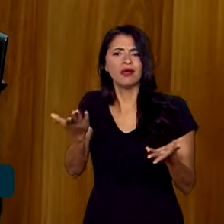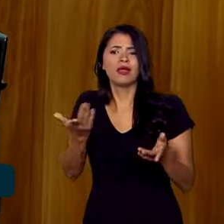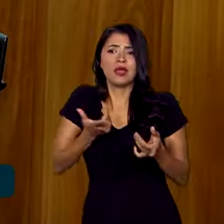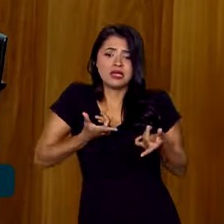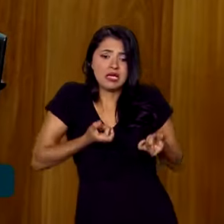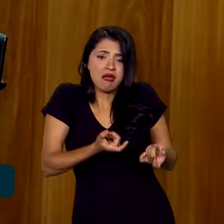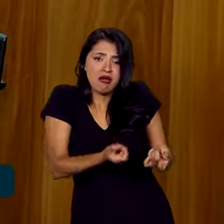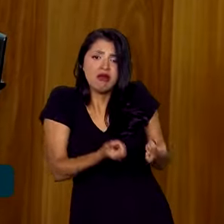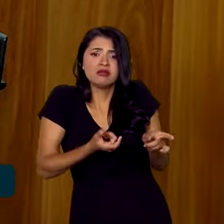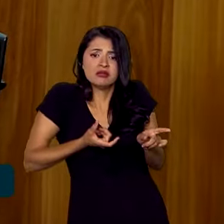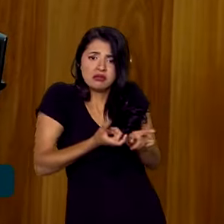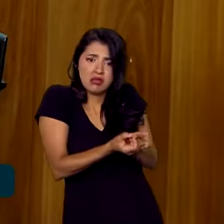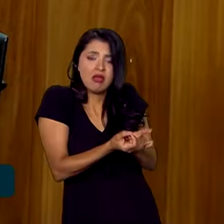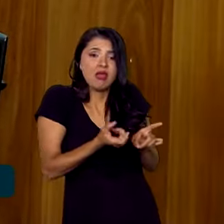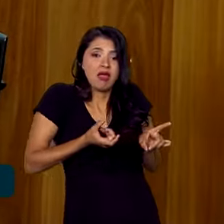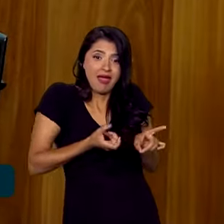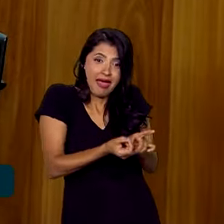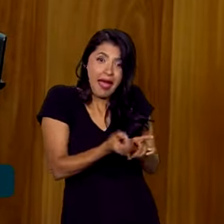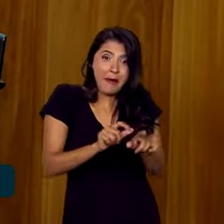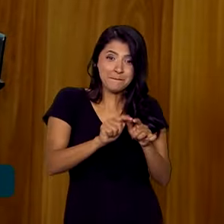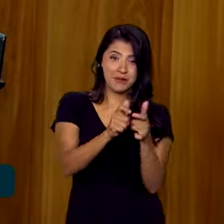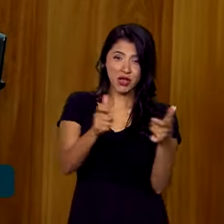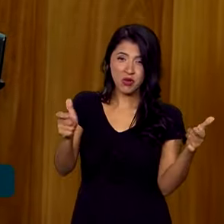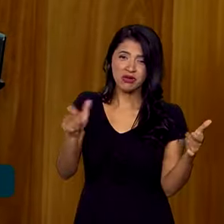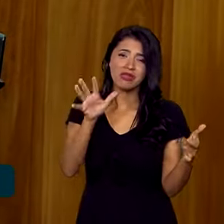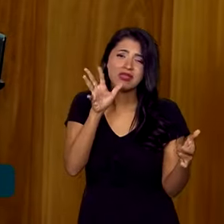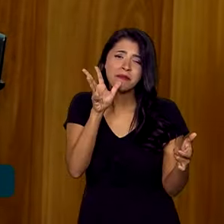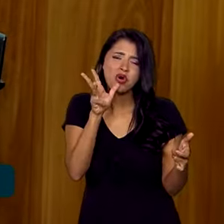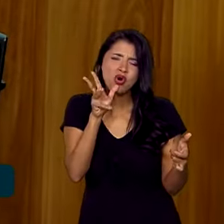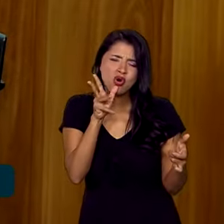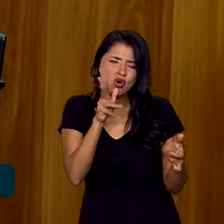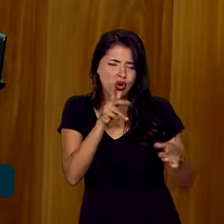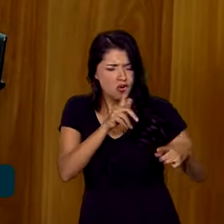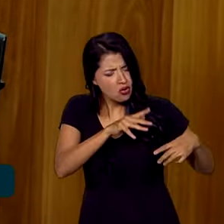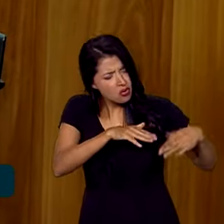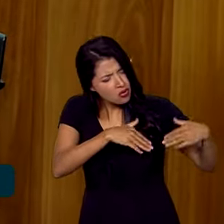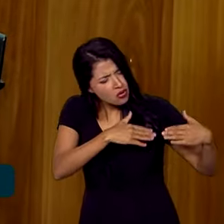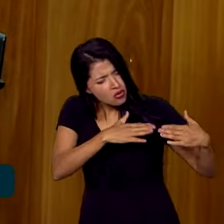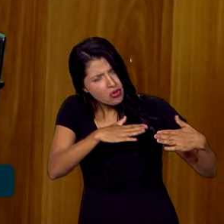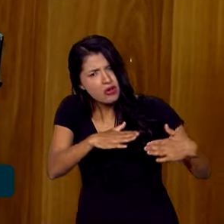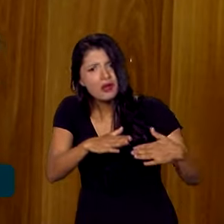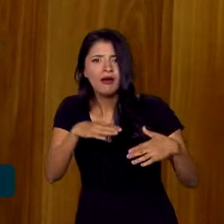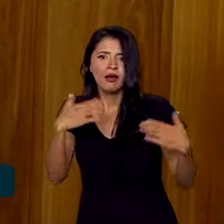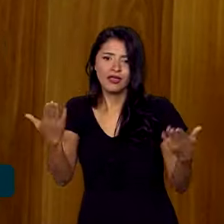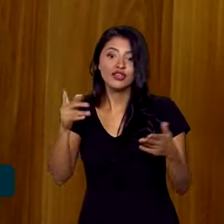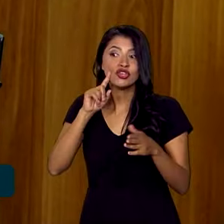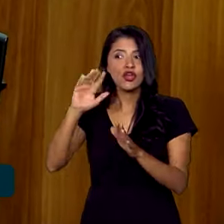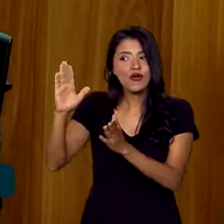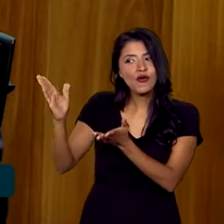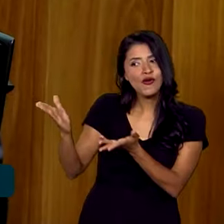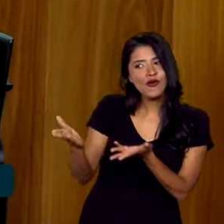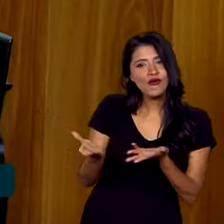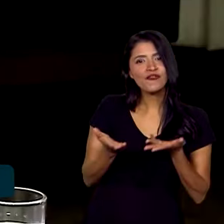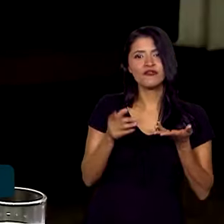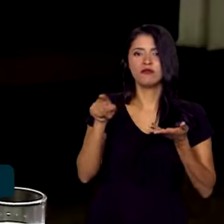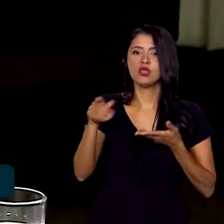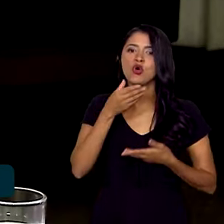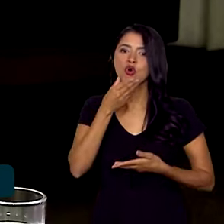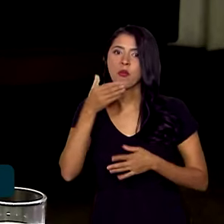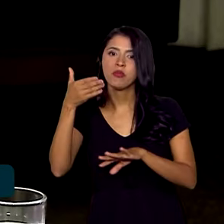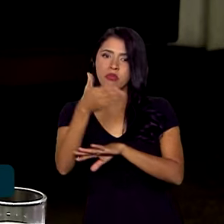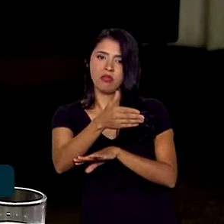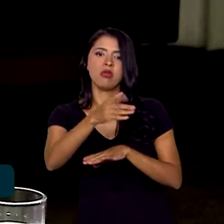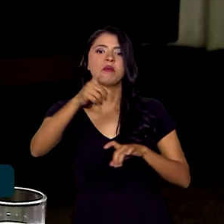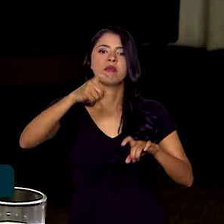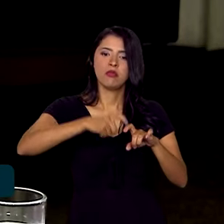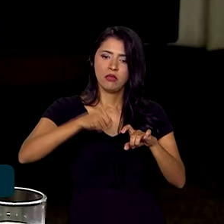próstata a maioria dos cânceres tem um desenvolvimento lento e com isso a gente justamente Convida os homens a não apenas irem ao